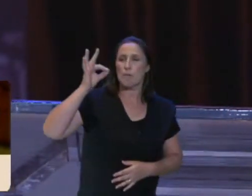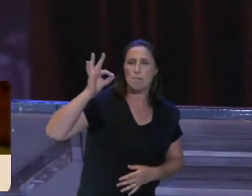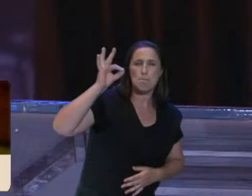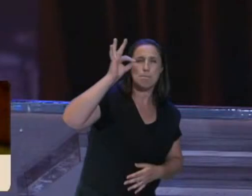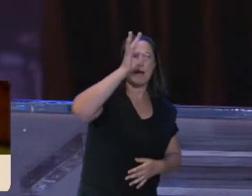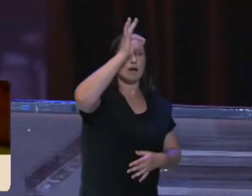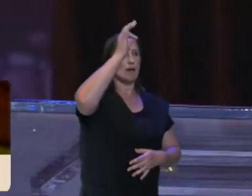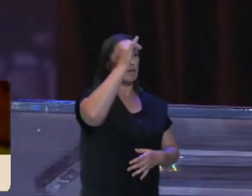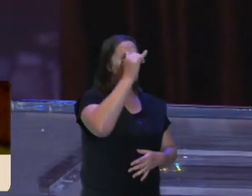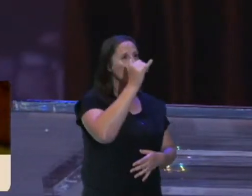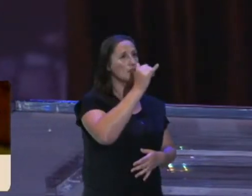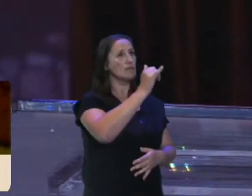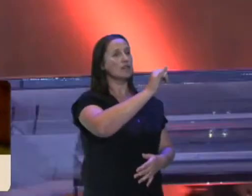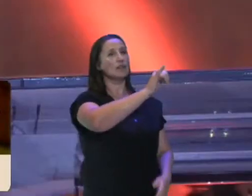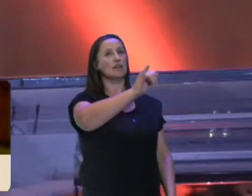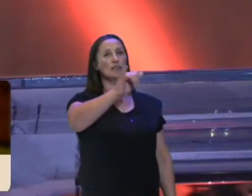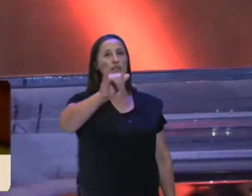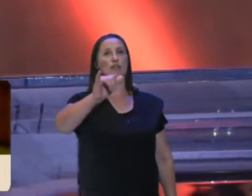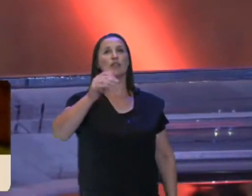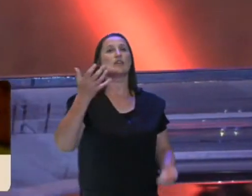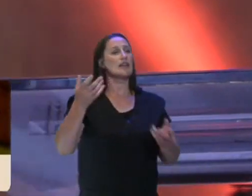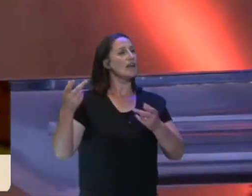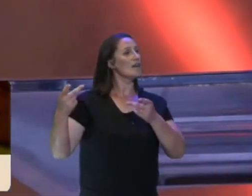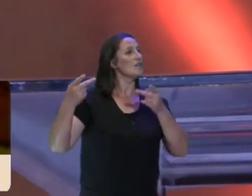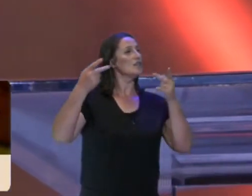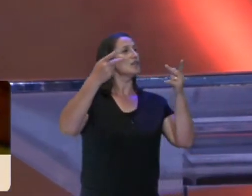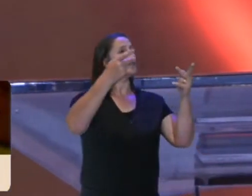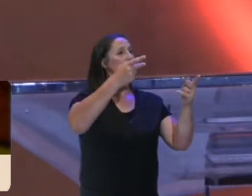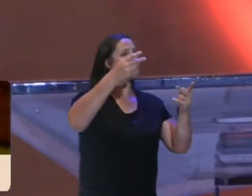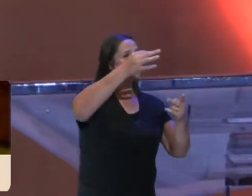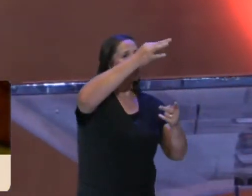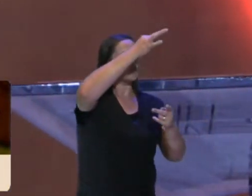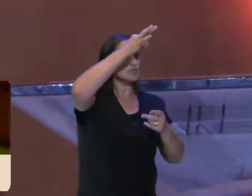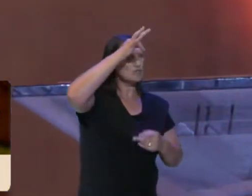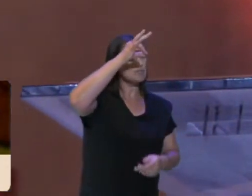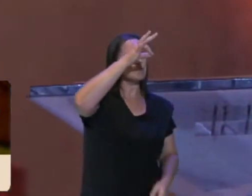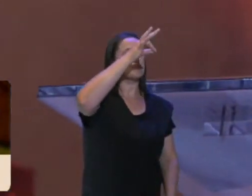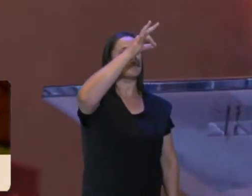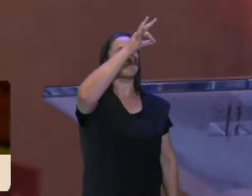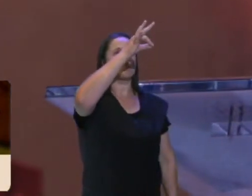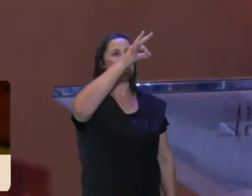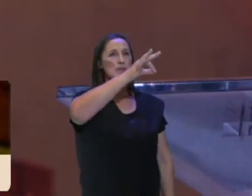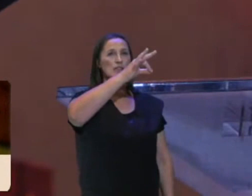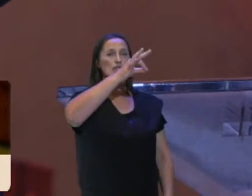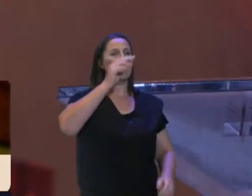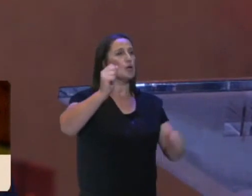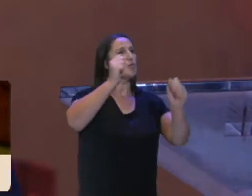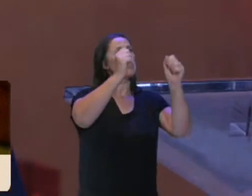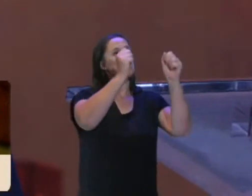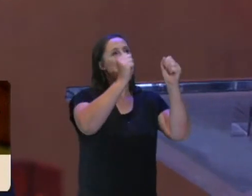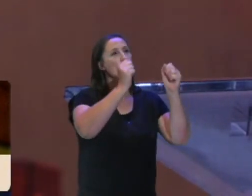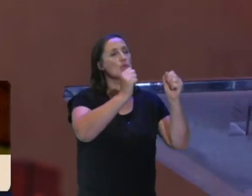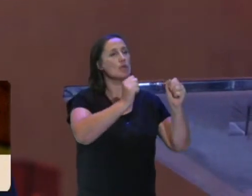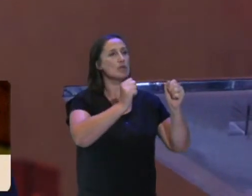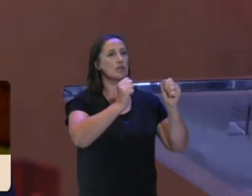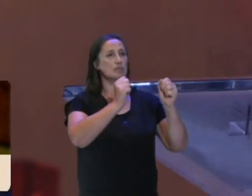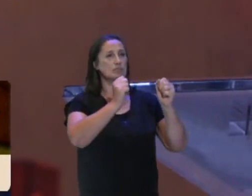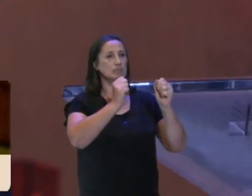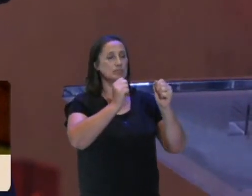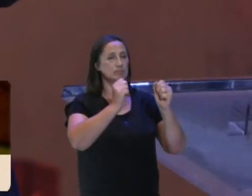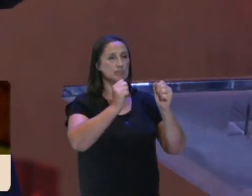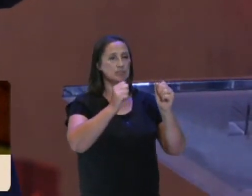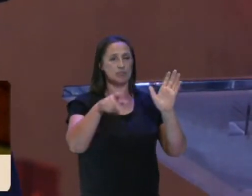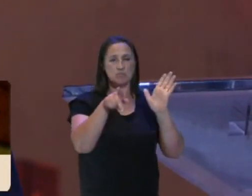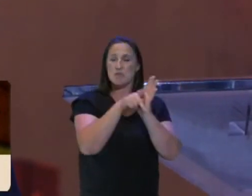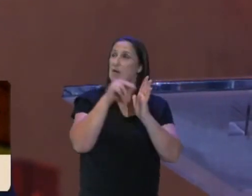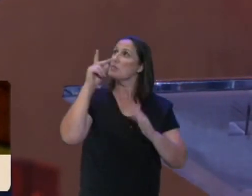quer receber essa visitação do Espírito, esse empoderamento de uma visão, de